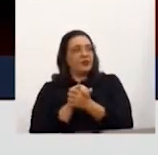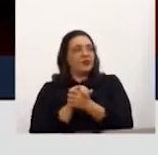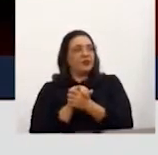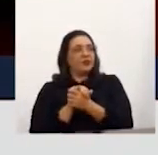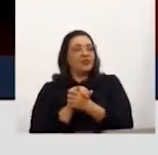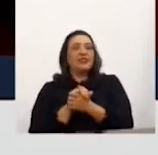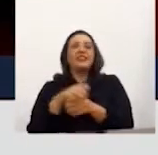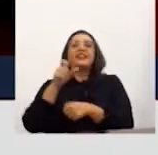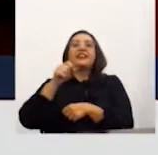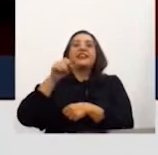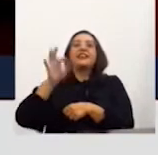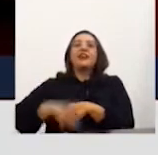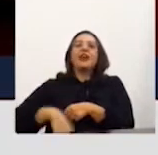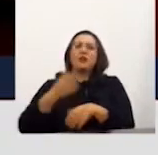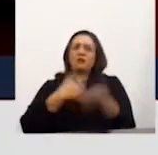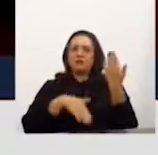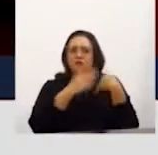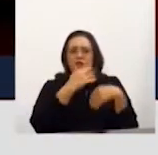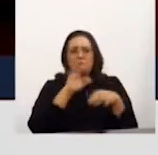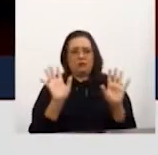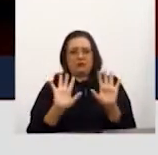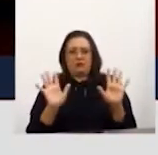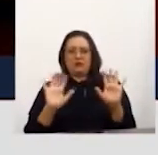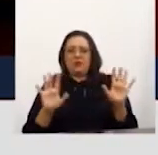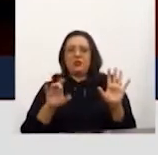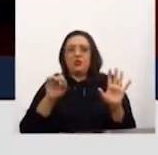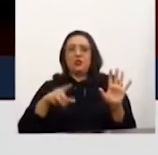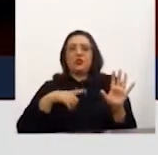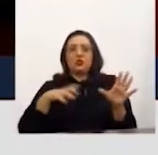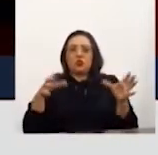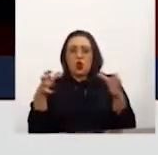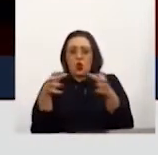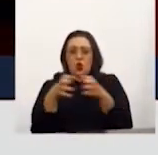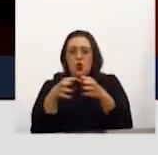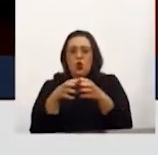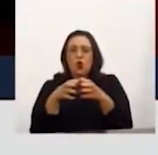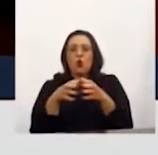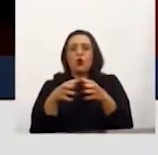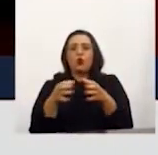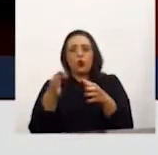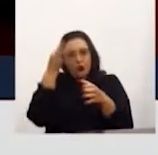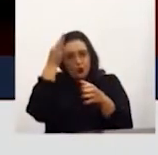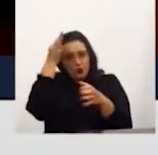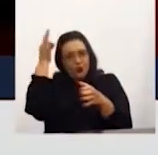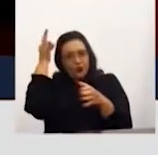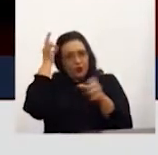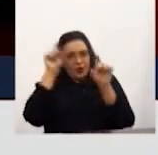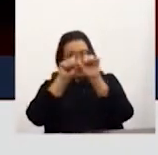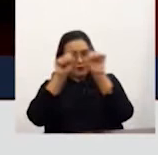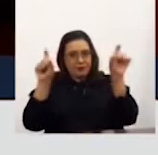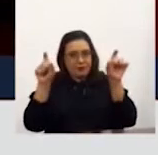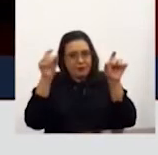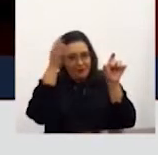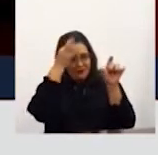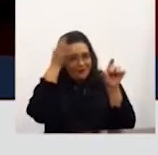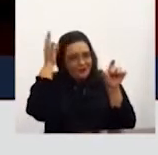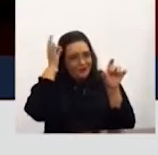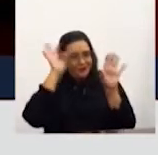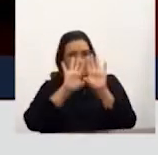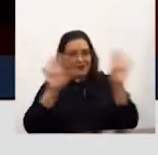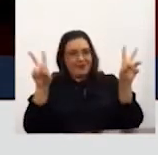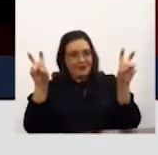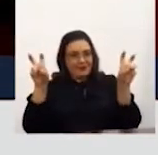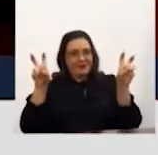expressar por quem era na ocasião, né, curador ou diretor do curso, ou qualquer outra coisa